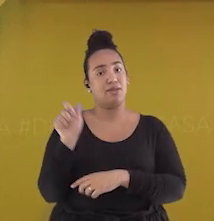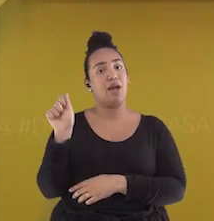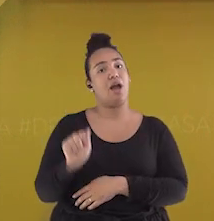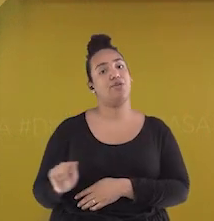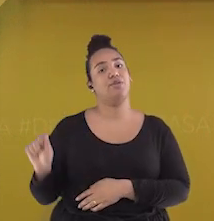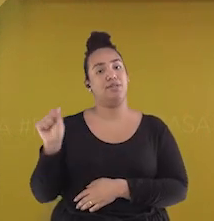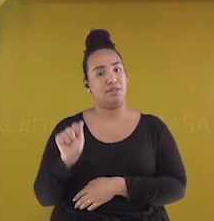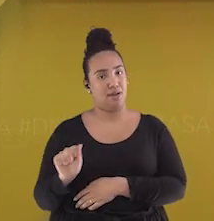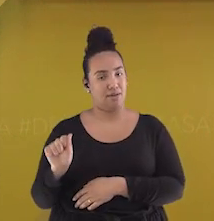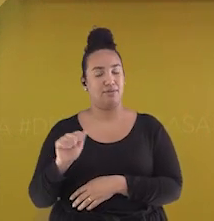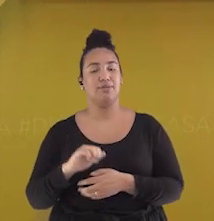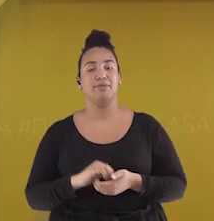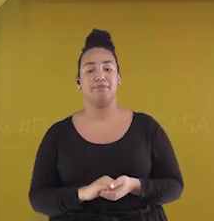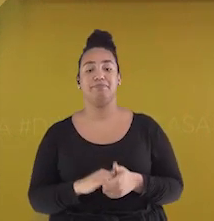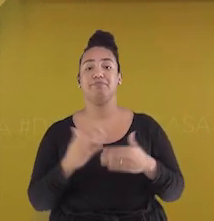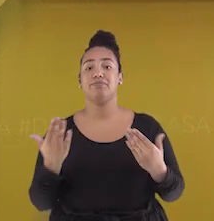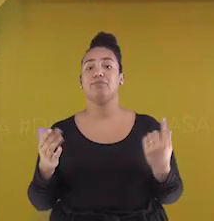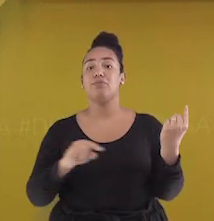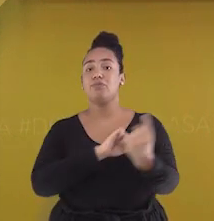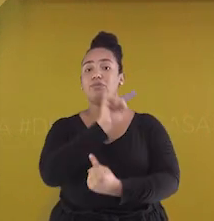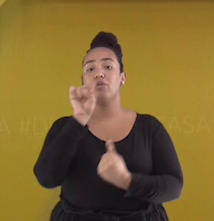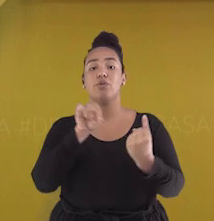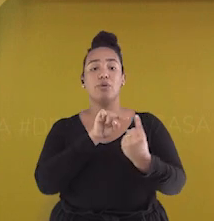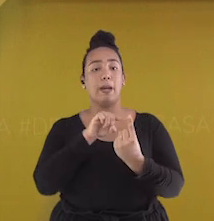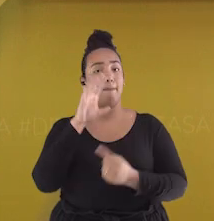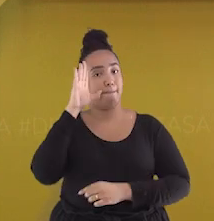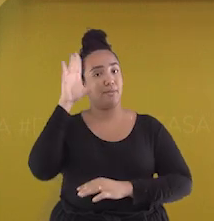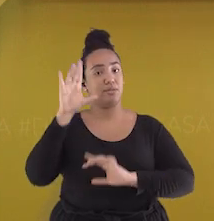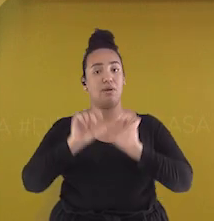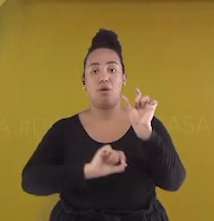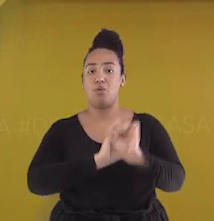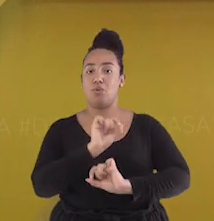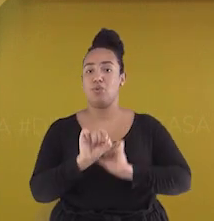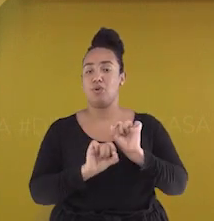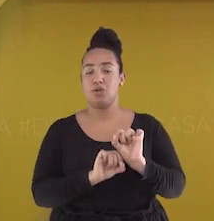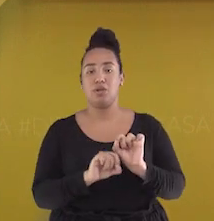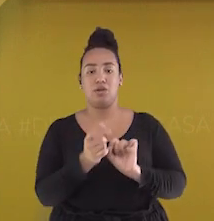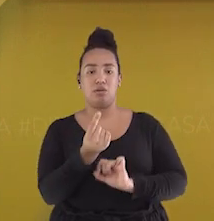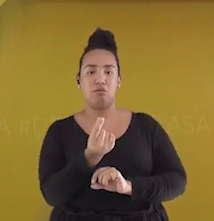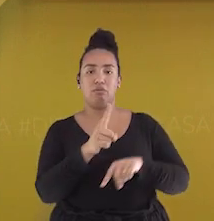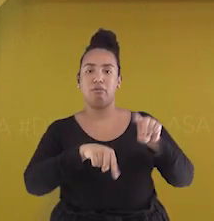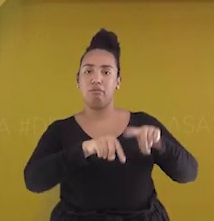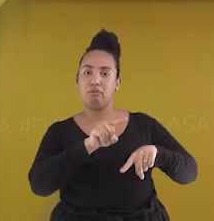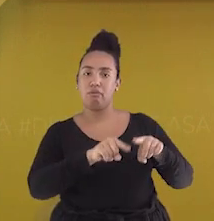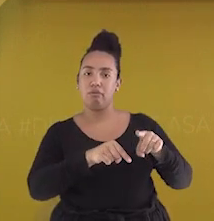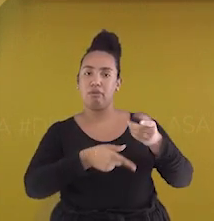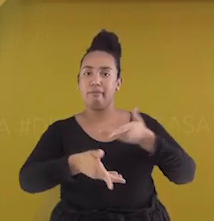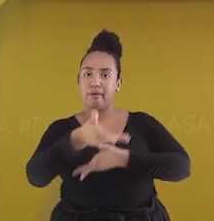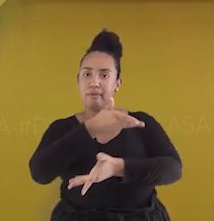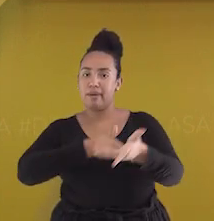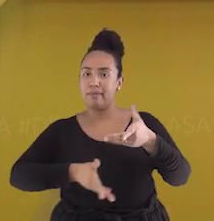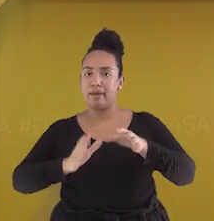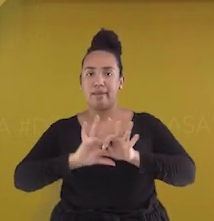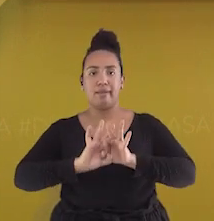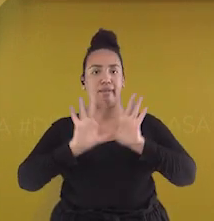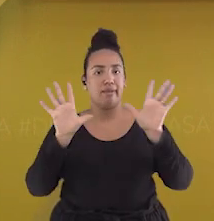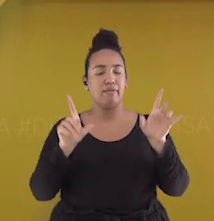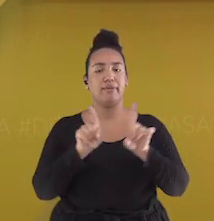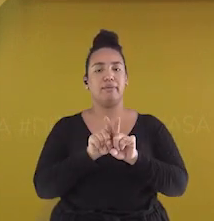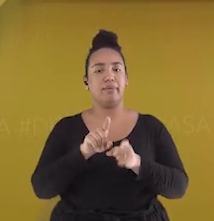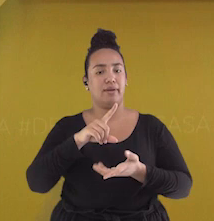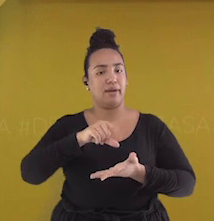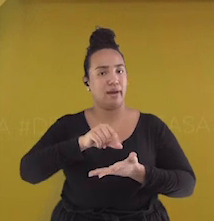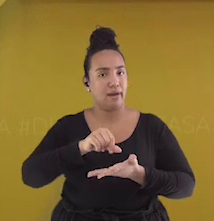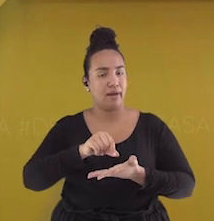associados. Para isso, tem como objetivo central promover a livre circulação de bens, serviços, capital